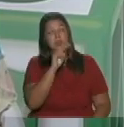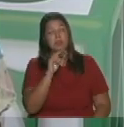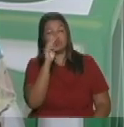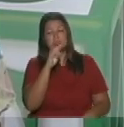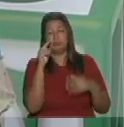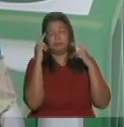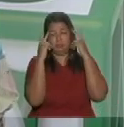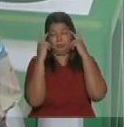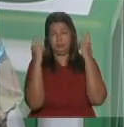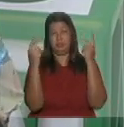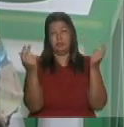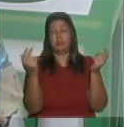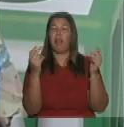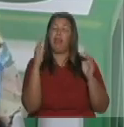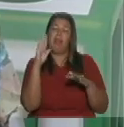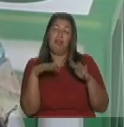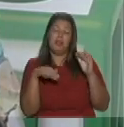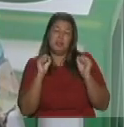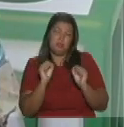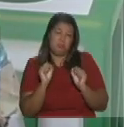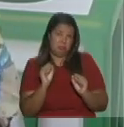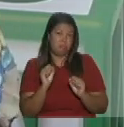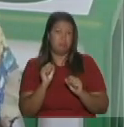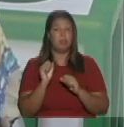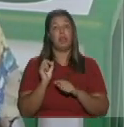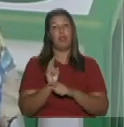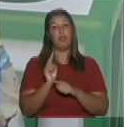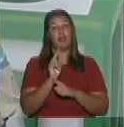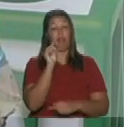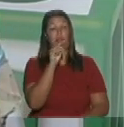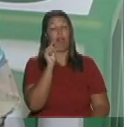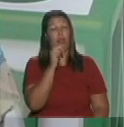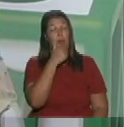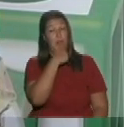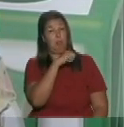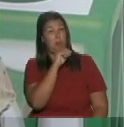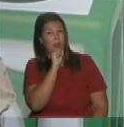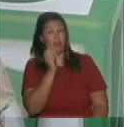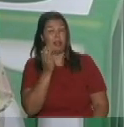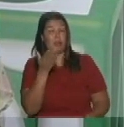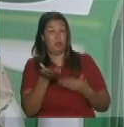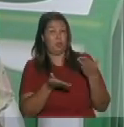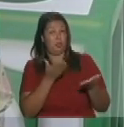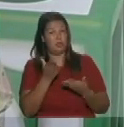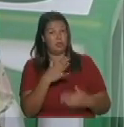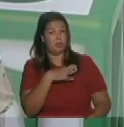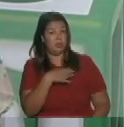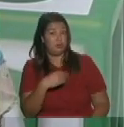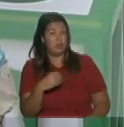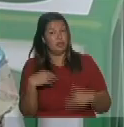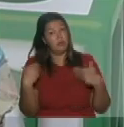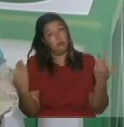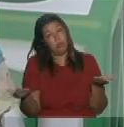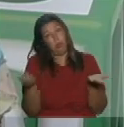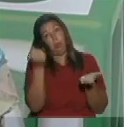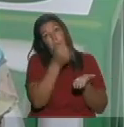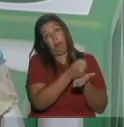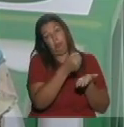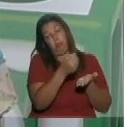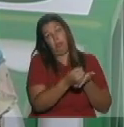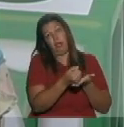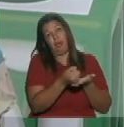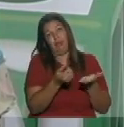é aquela pessoa que está lá representando a mãe que cuida dos filhos e que usa a marca tal, um exemplo, né? Quando